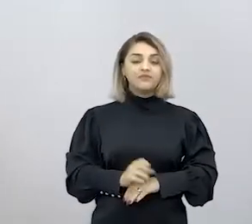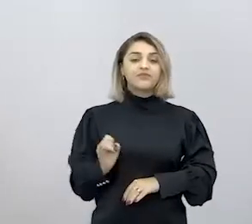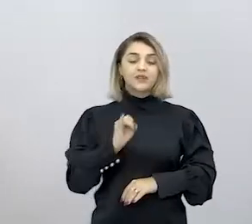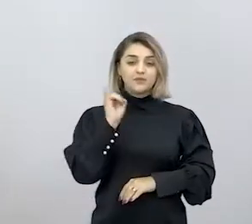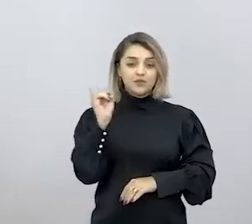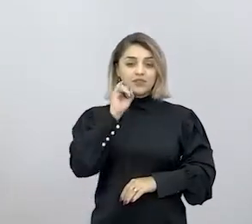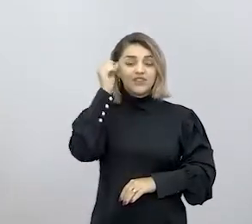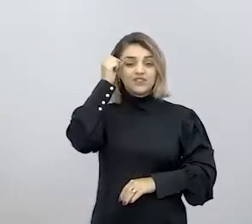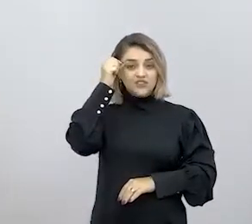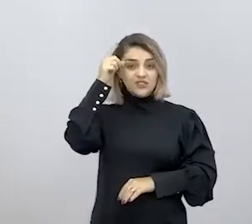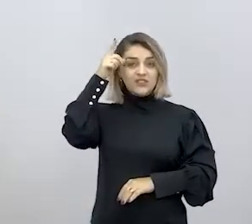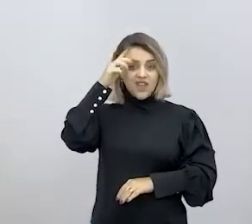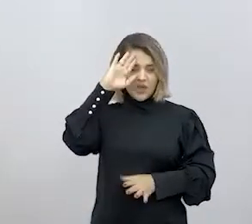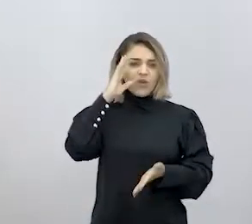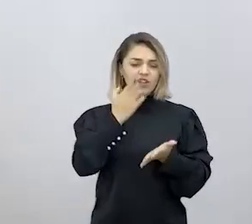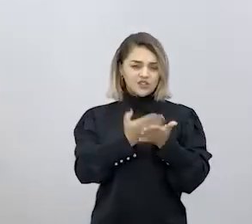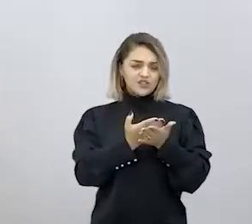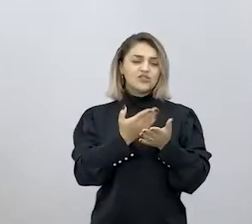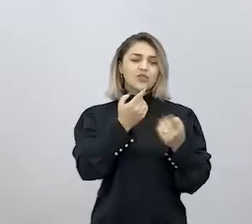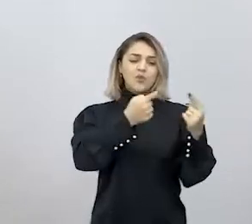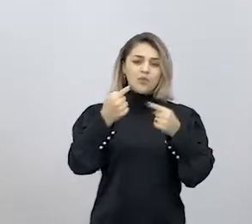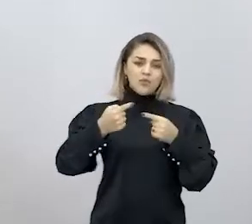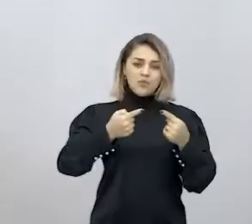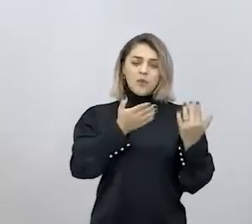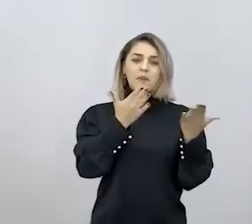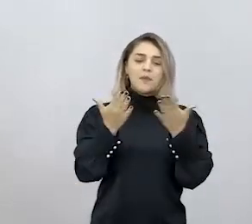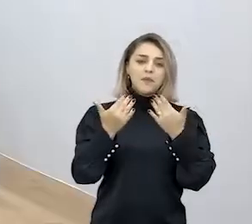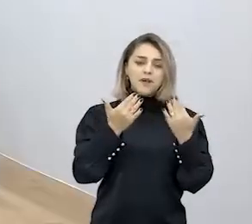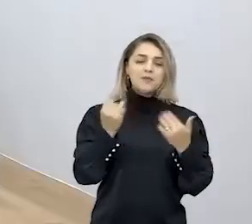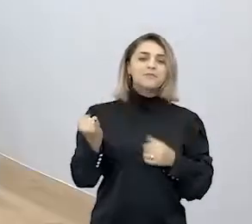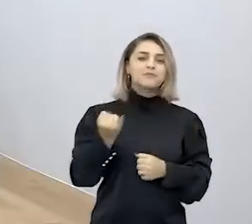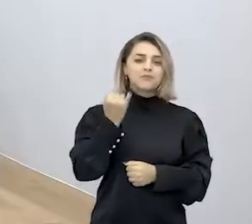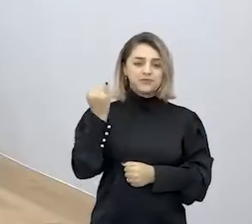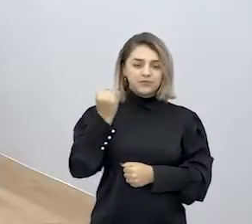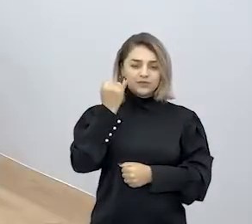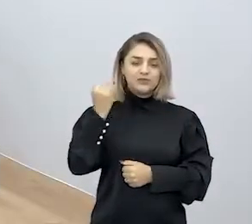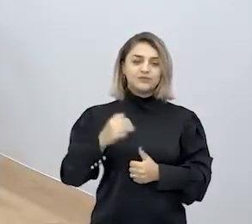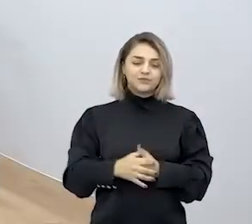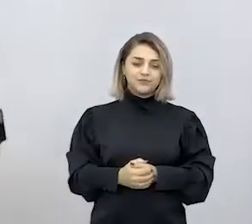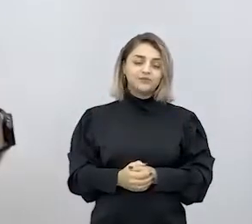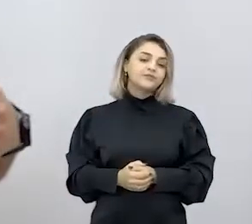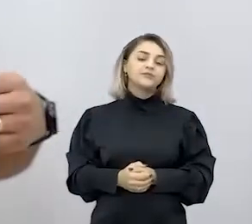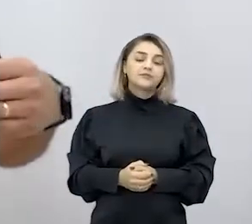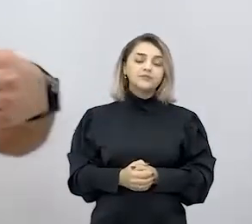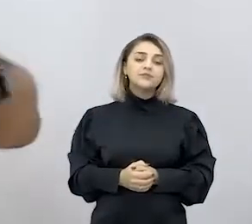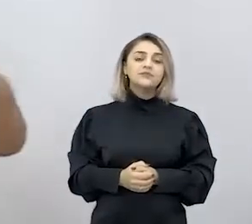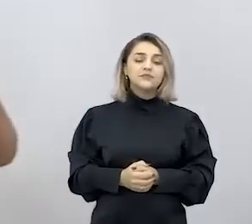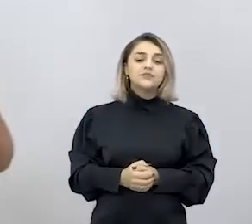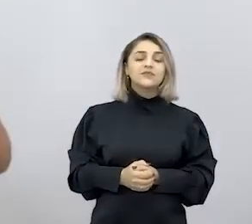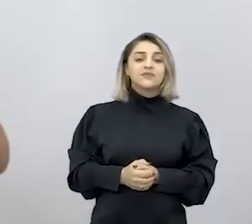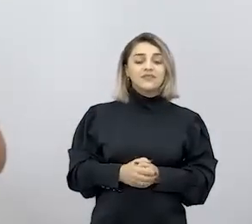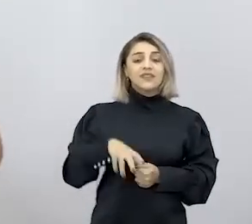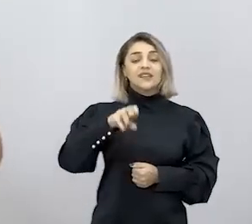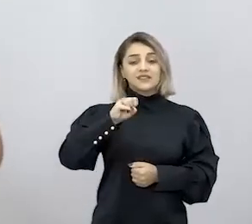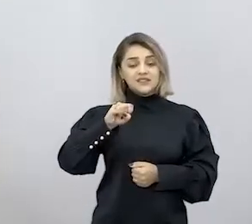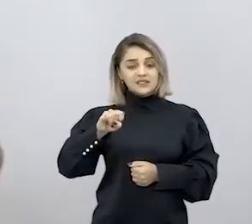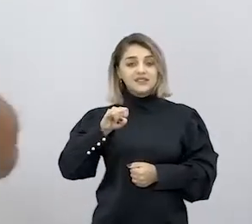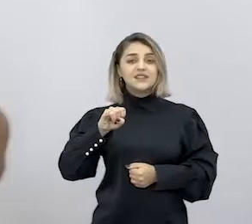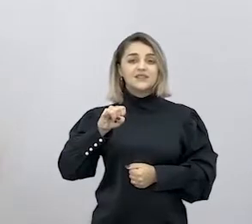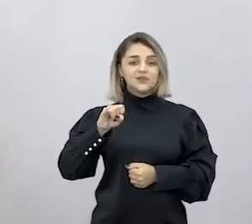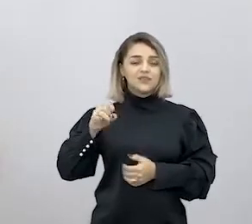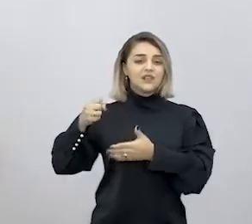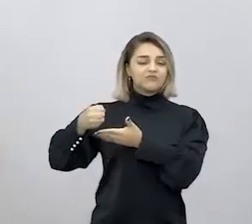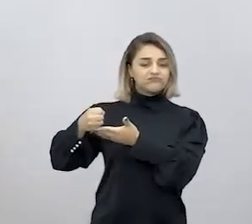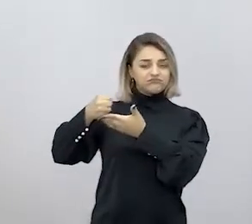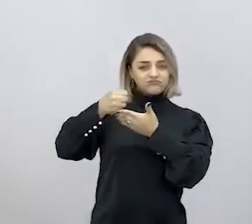muito no poder do diálogo. Chamar a pessoa para perto. E a professora Juliana me conhece, ela sabe que assim, quando a gente converte as pessoas para perto, traz